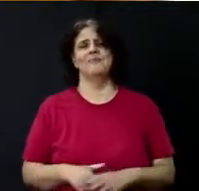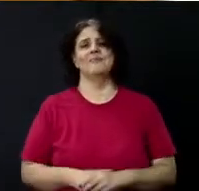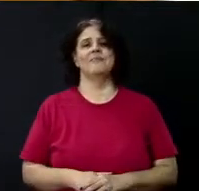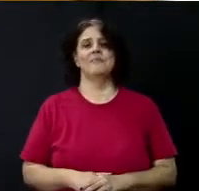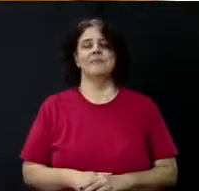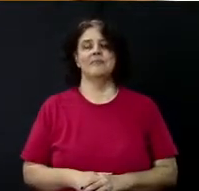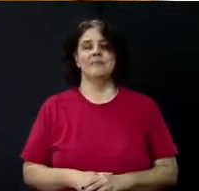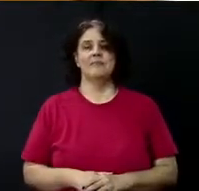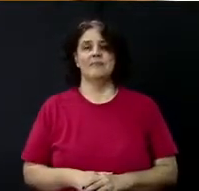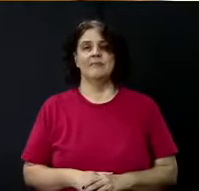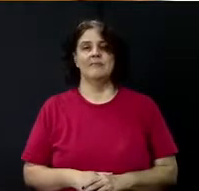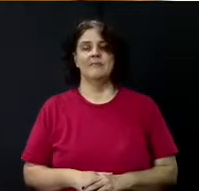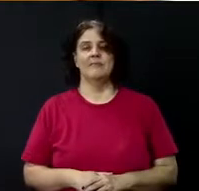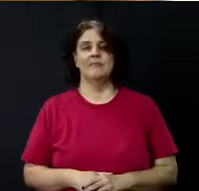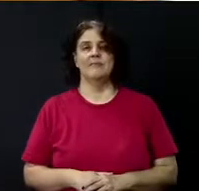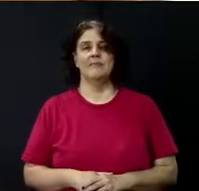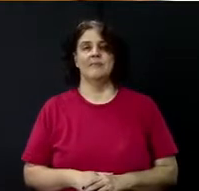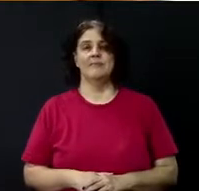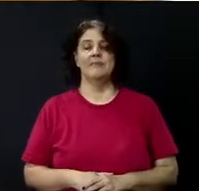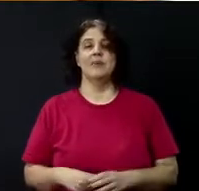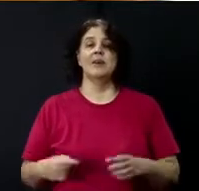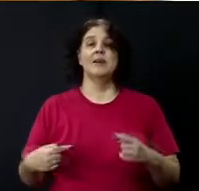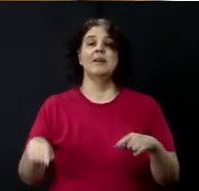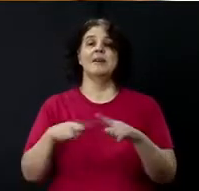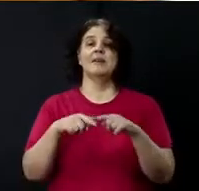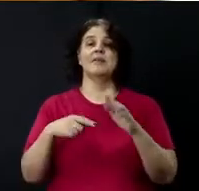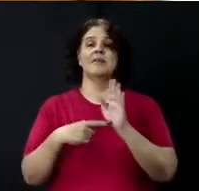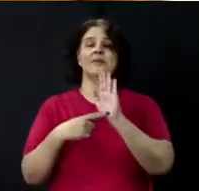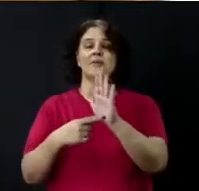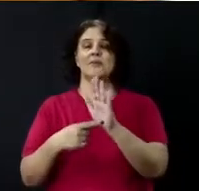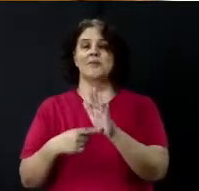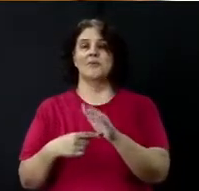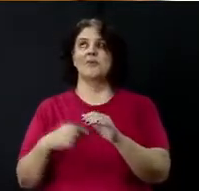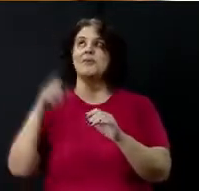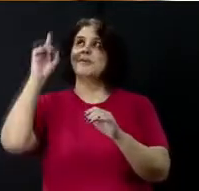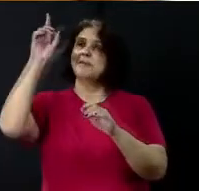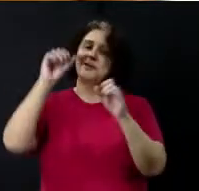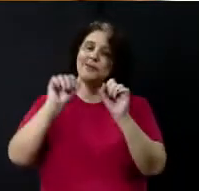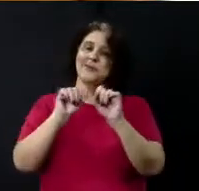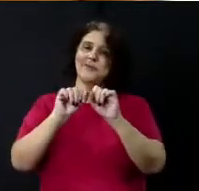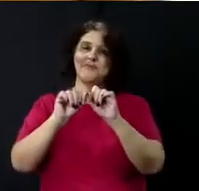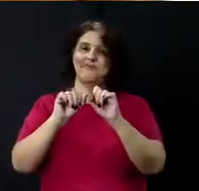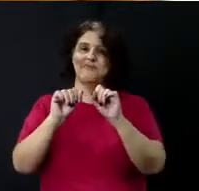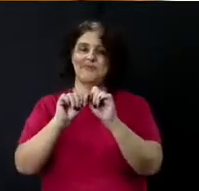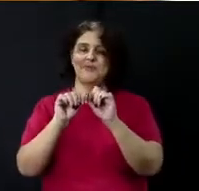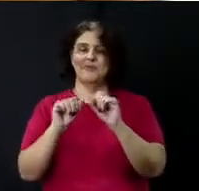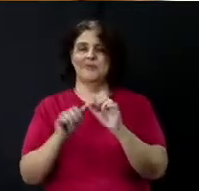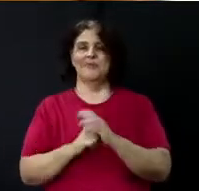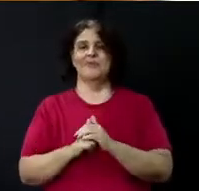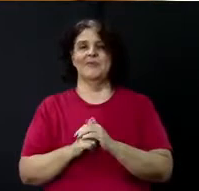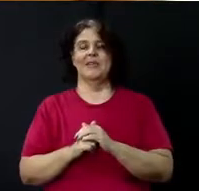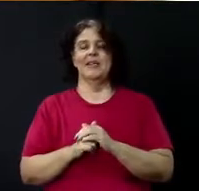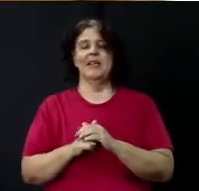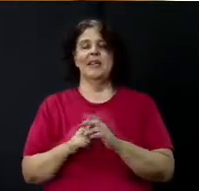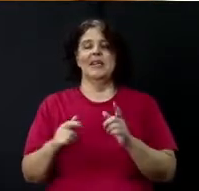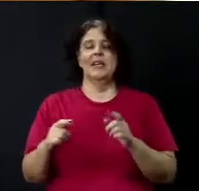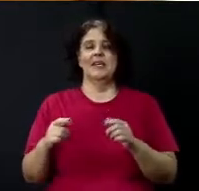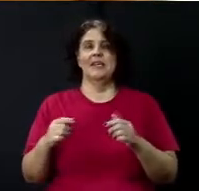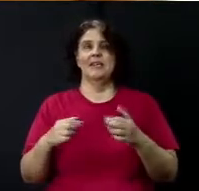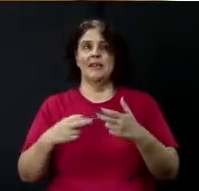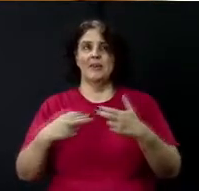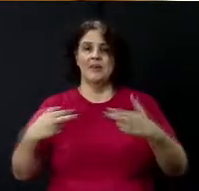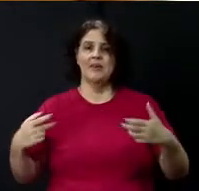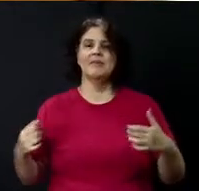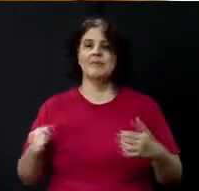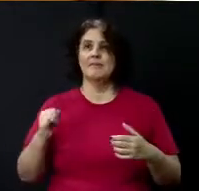estar depois do agir de Deus. Olha, nós temos no Antigo Testamento, inclusive,